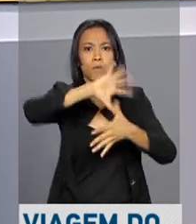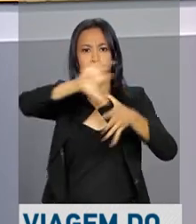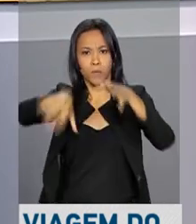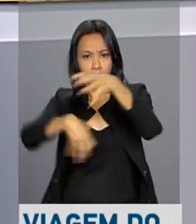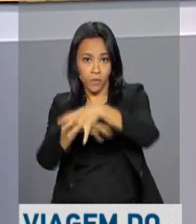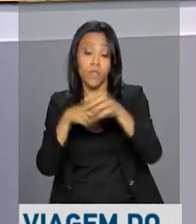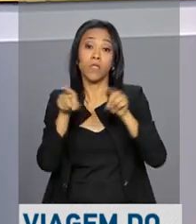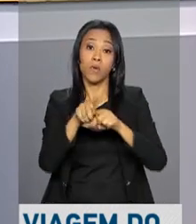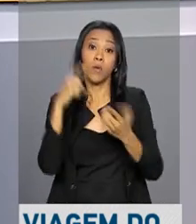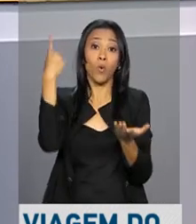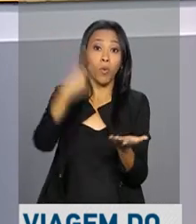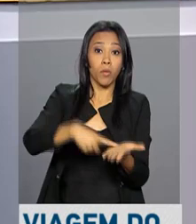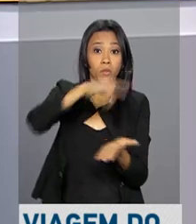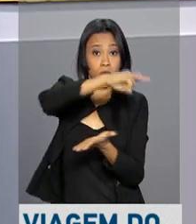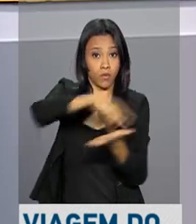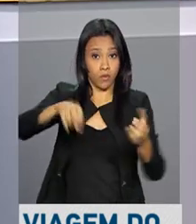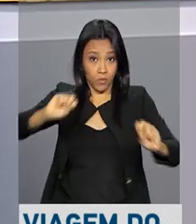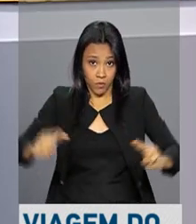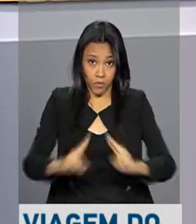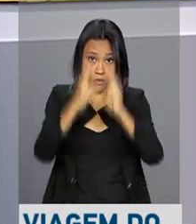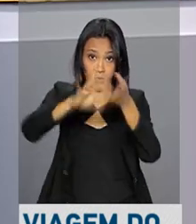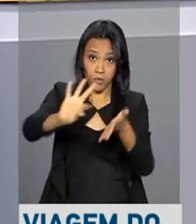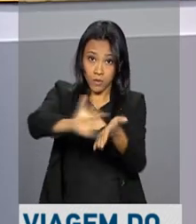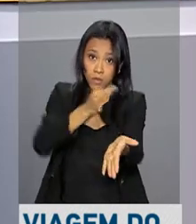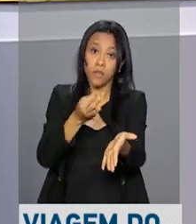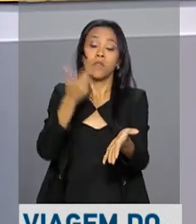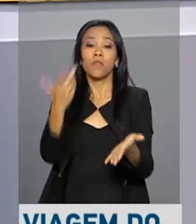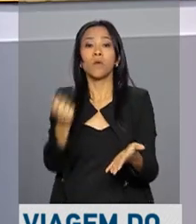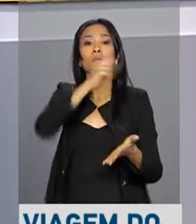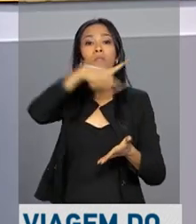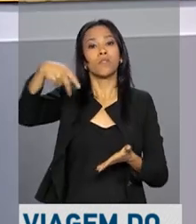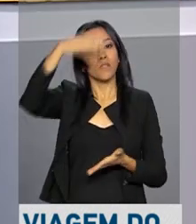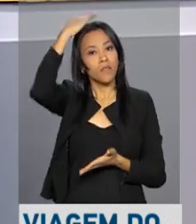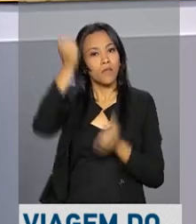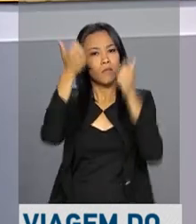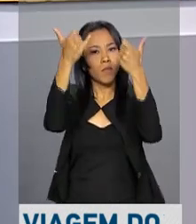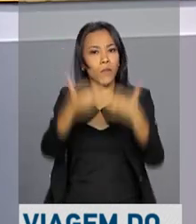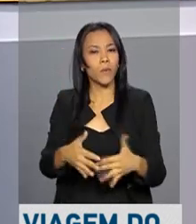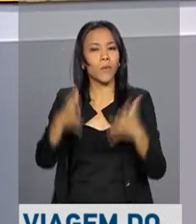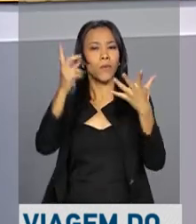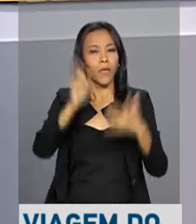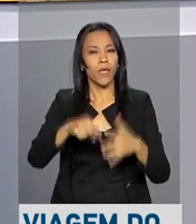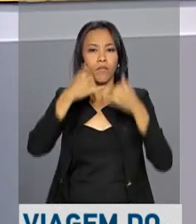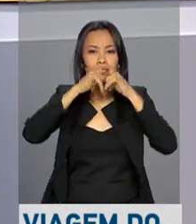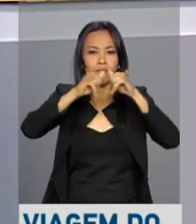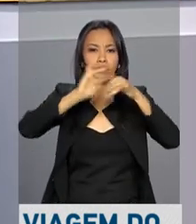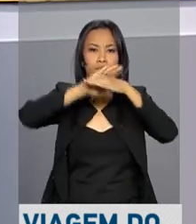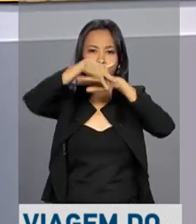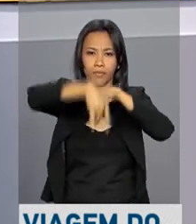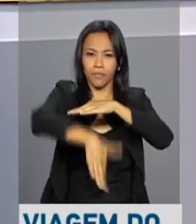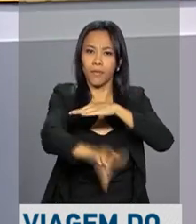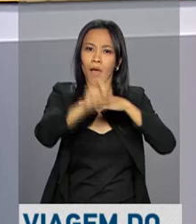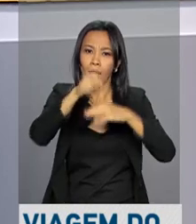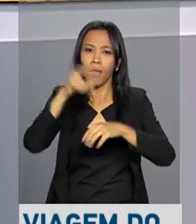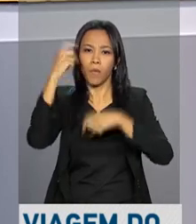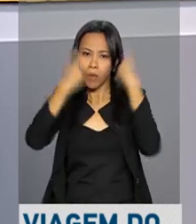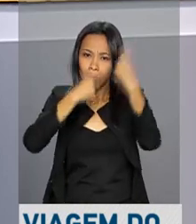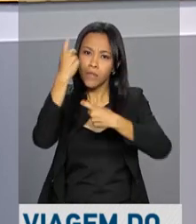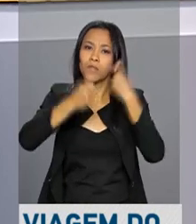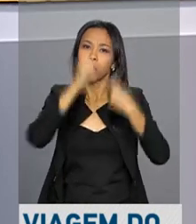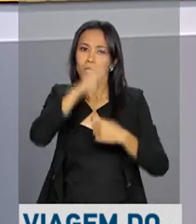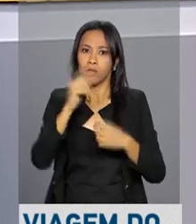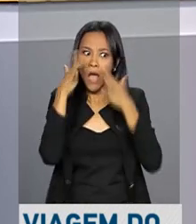o Acordo de Paris. O presidente explicou que a energia limpa é prioridade para o Brasil e que o governo está atento